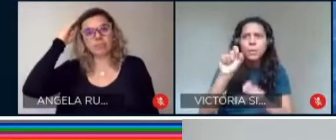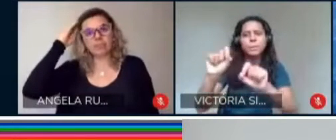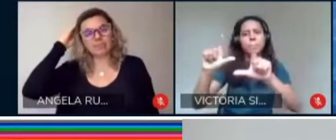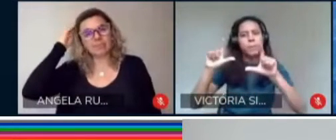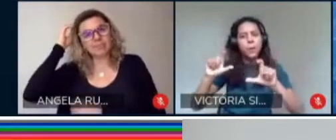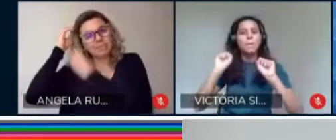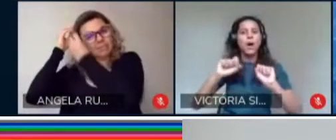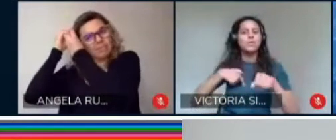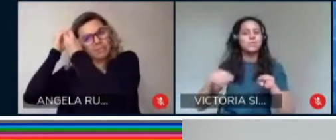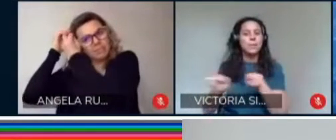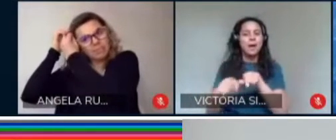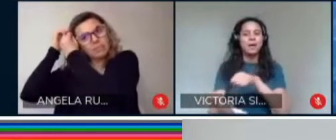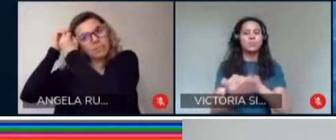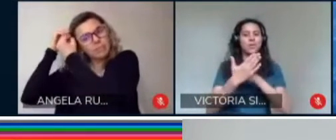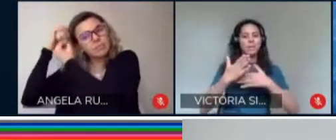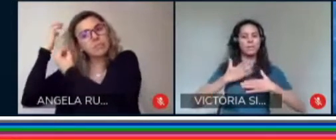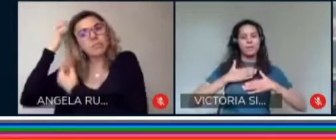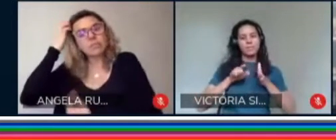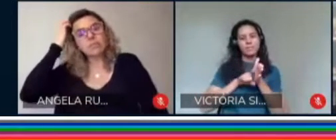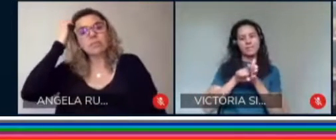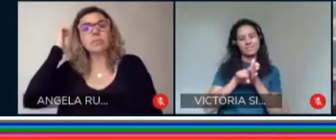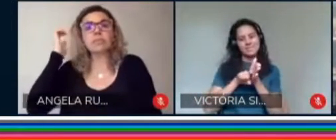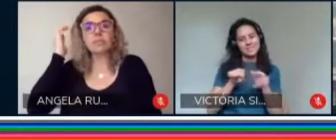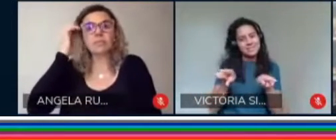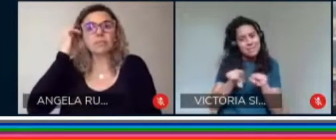que é relevante na nossa área, né?